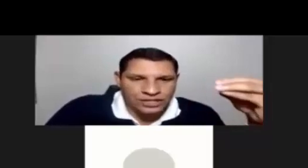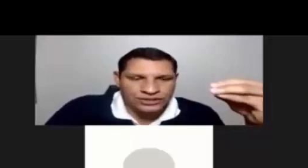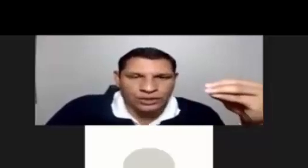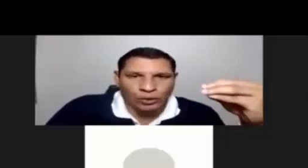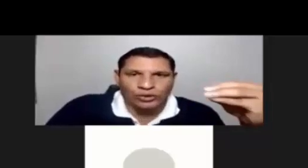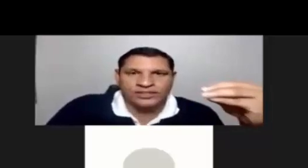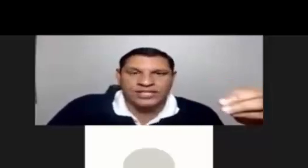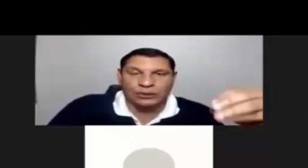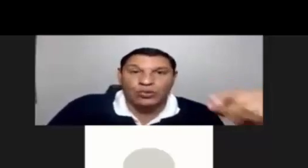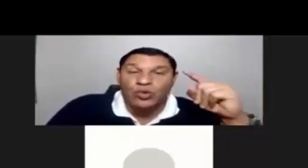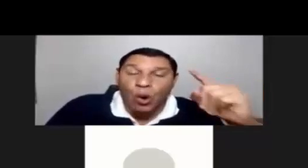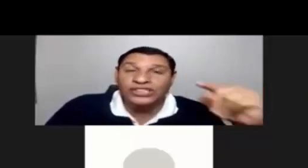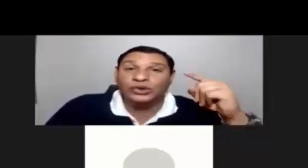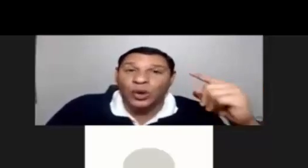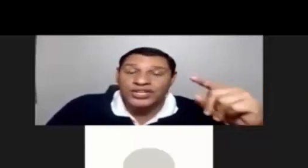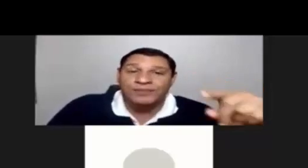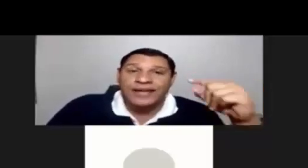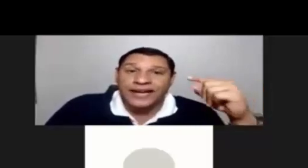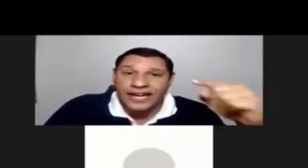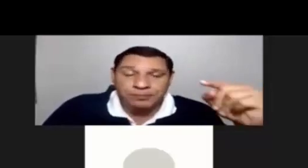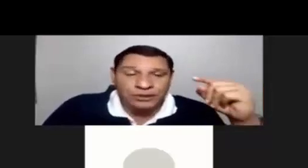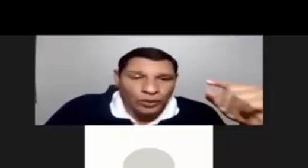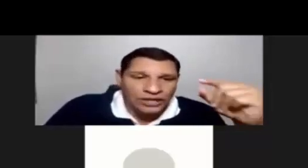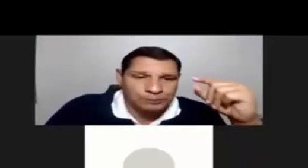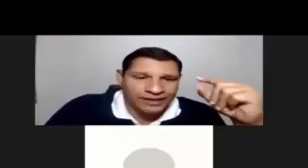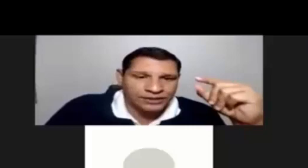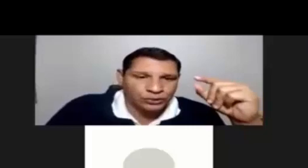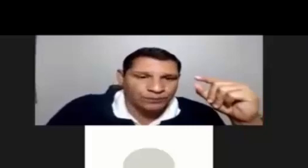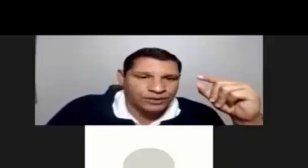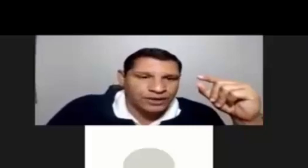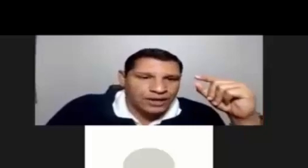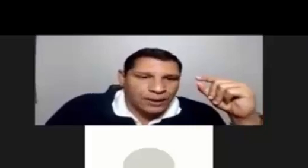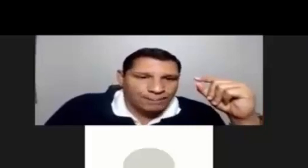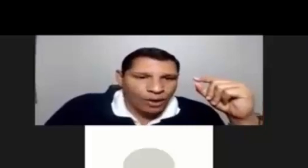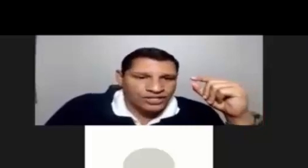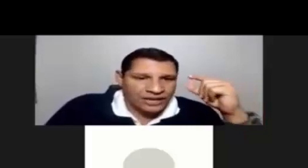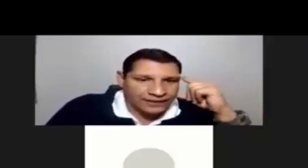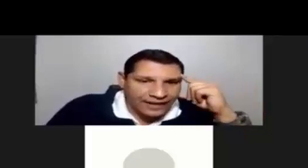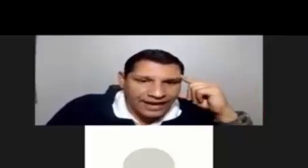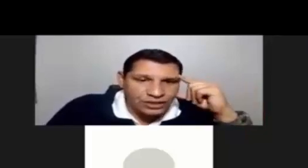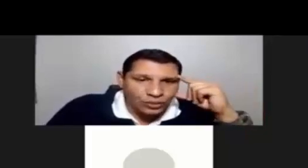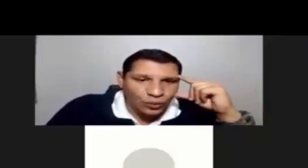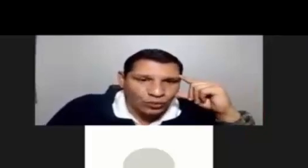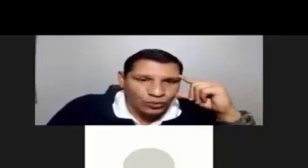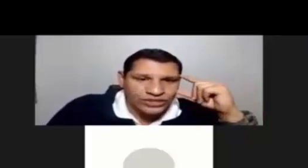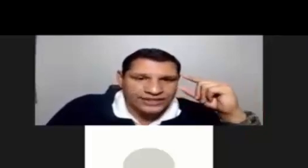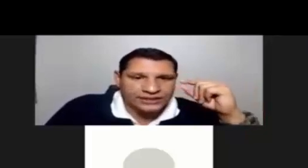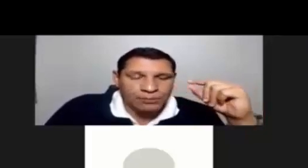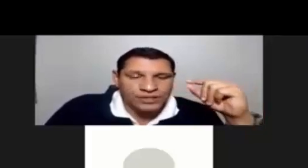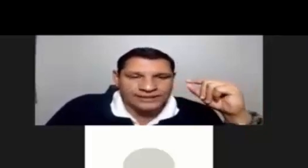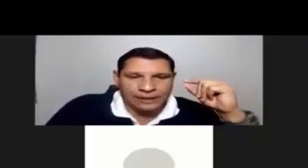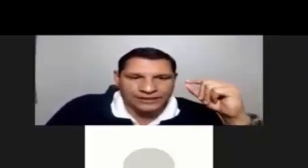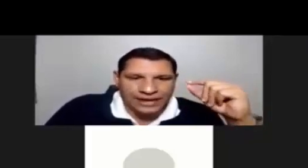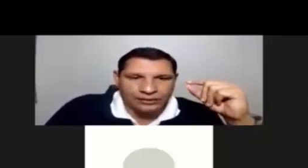vestidos e não nos ou seja com condições espirituais para isso pois na verdade os que